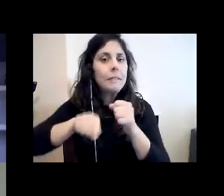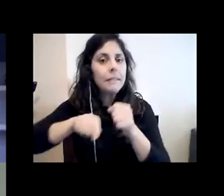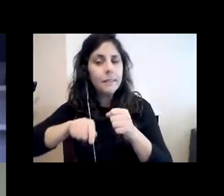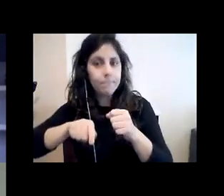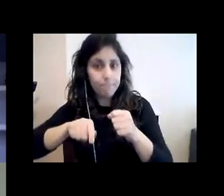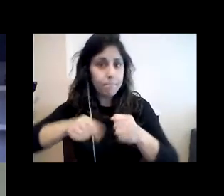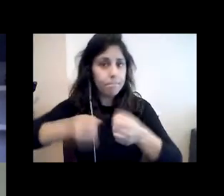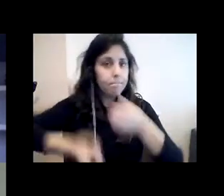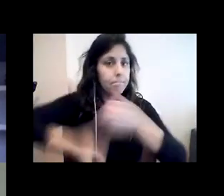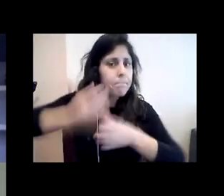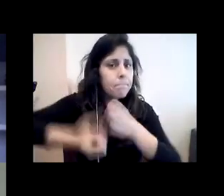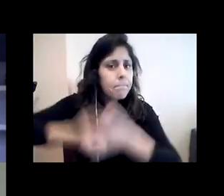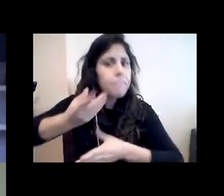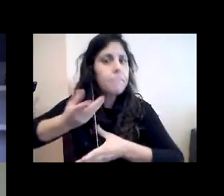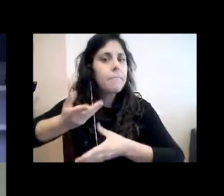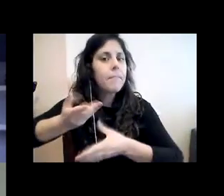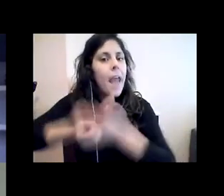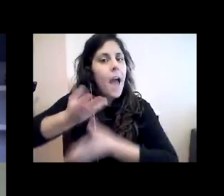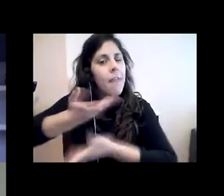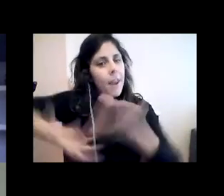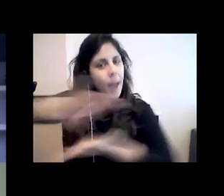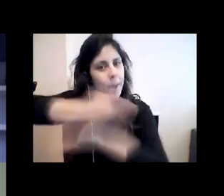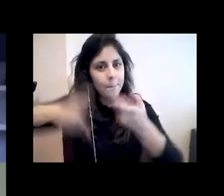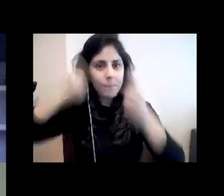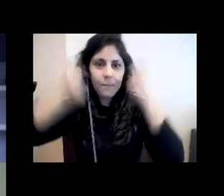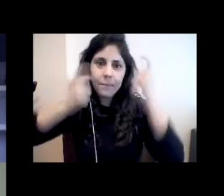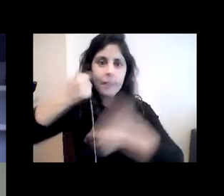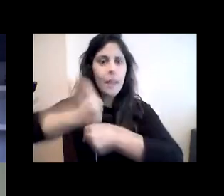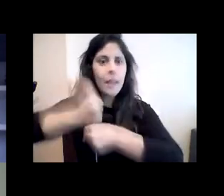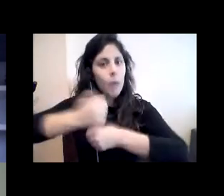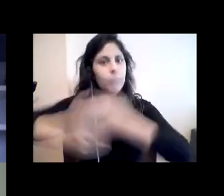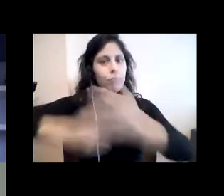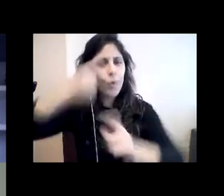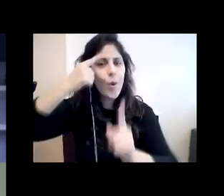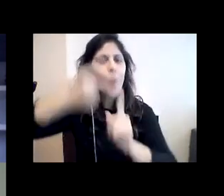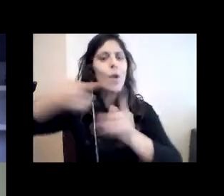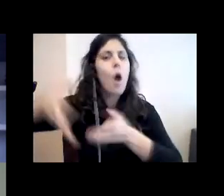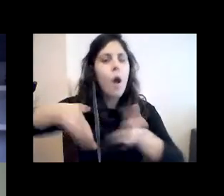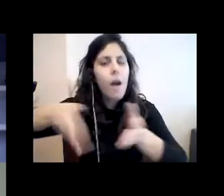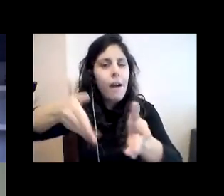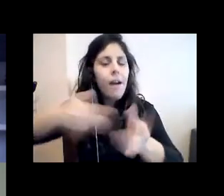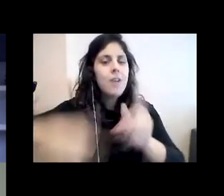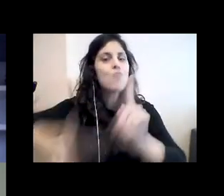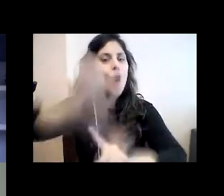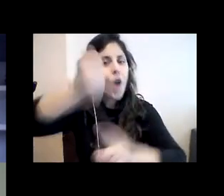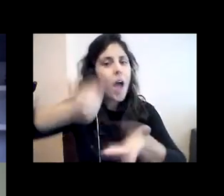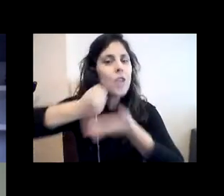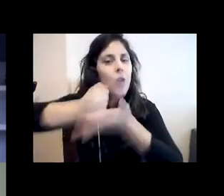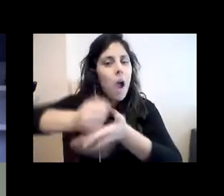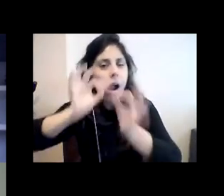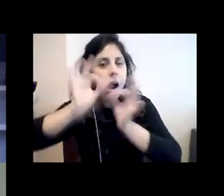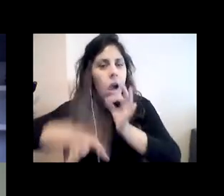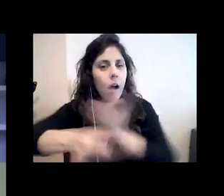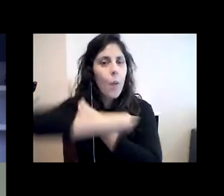a criar alguma dinâmica de reflexão e debate, no sentido de contribuir para que o Bloco de Esquerda possa ter a